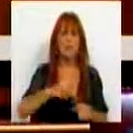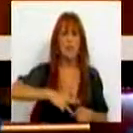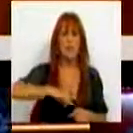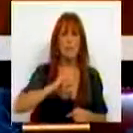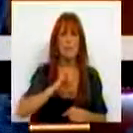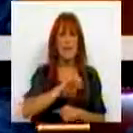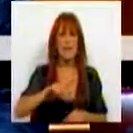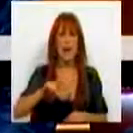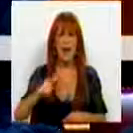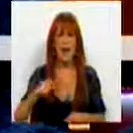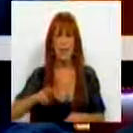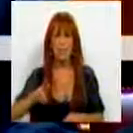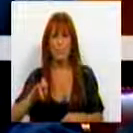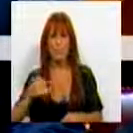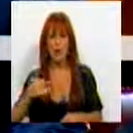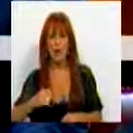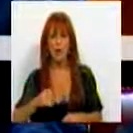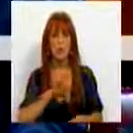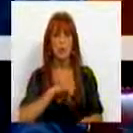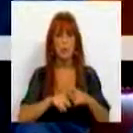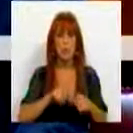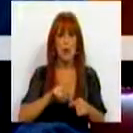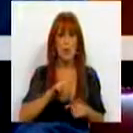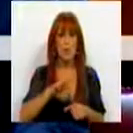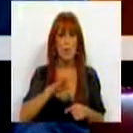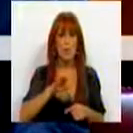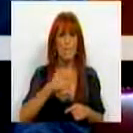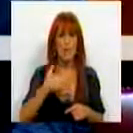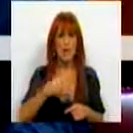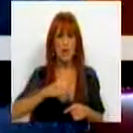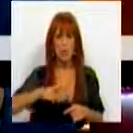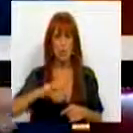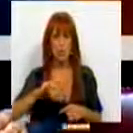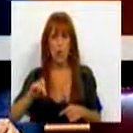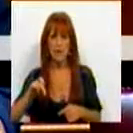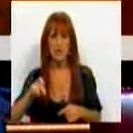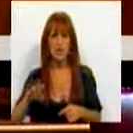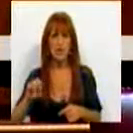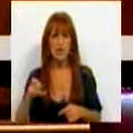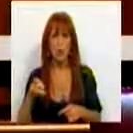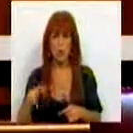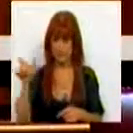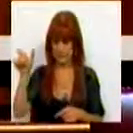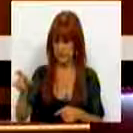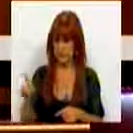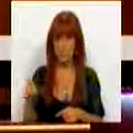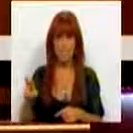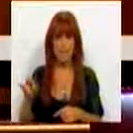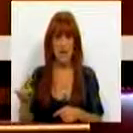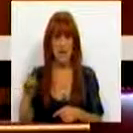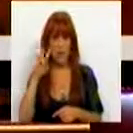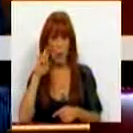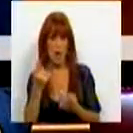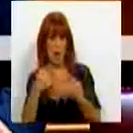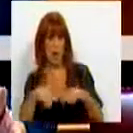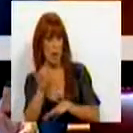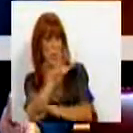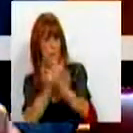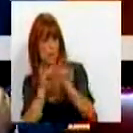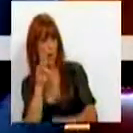Miguel Morgado e o Sr. Deputado Pedro Mota Soares. Miguel Morgado olha para o Conselho